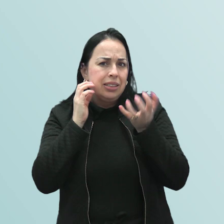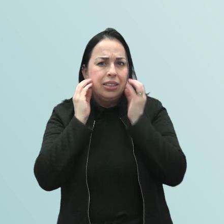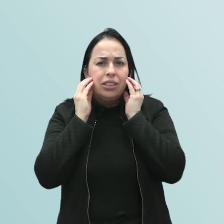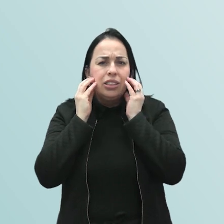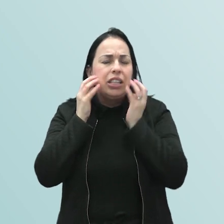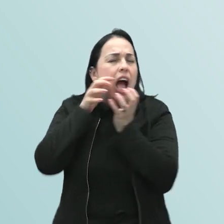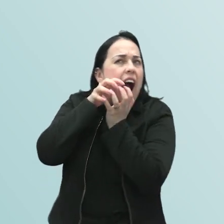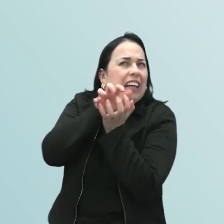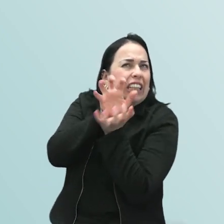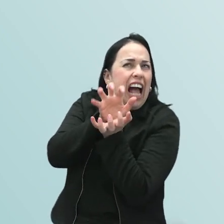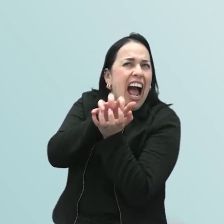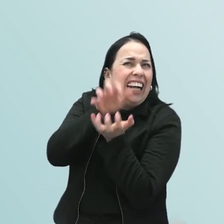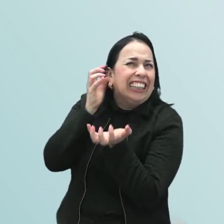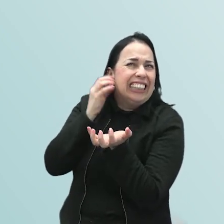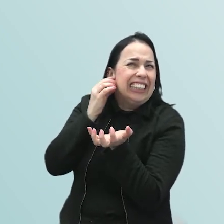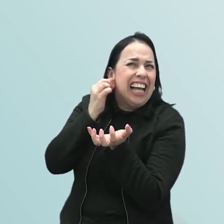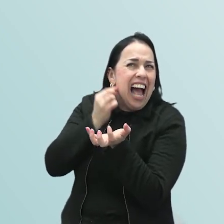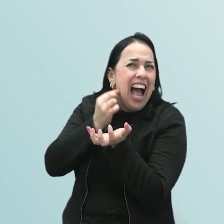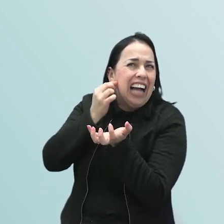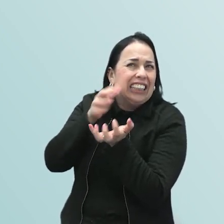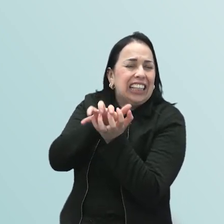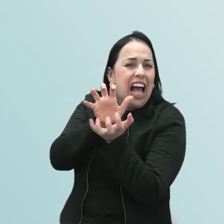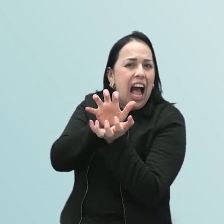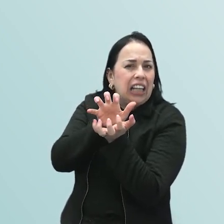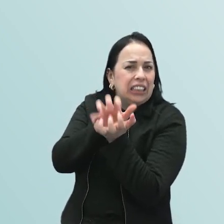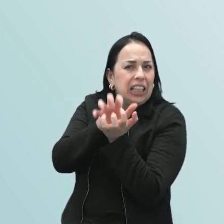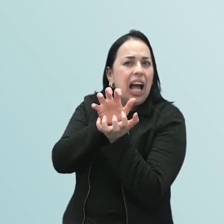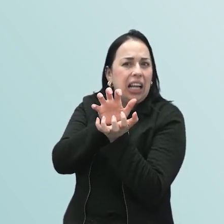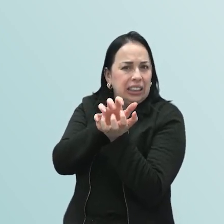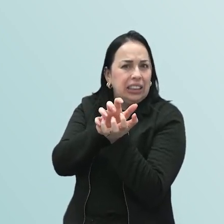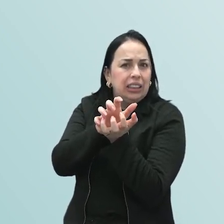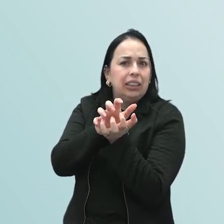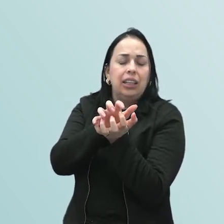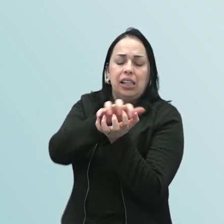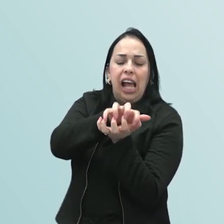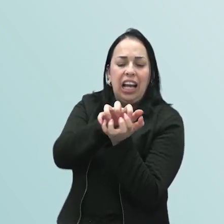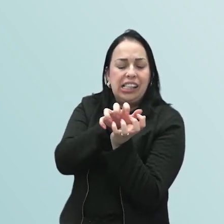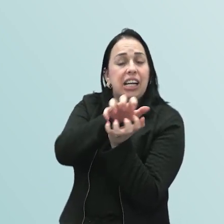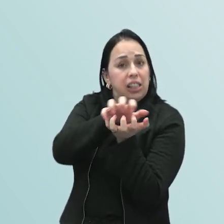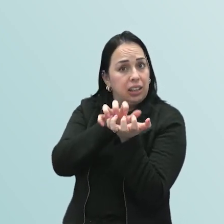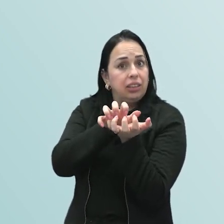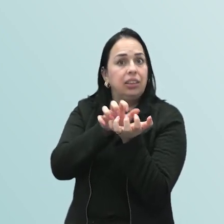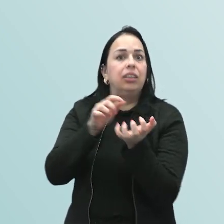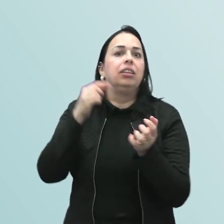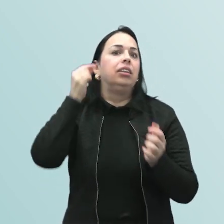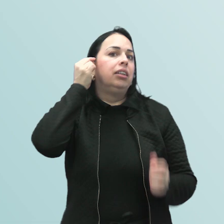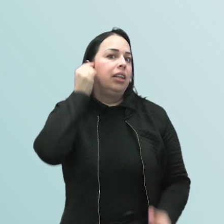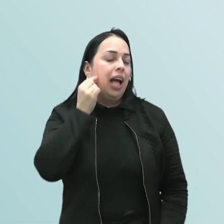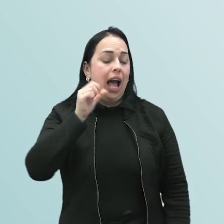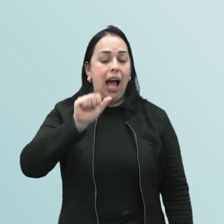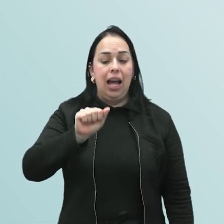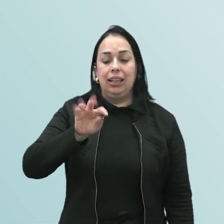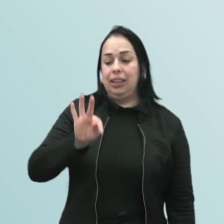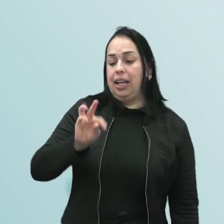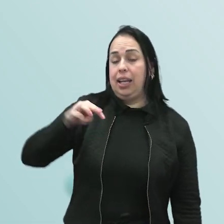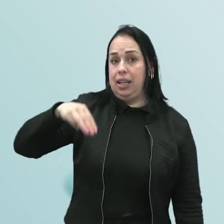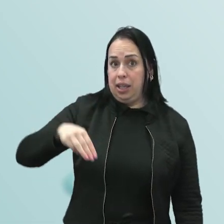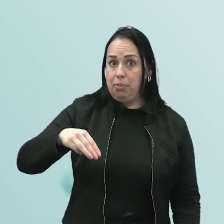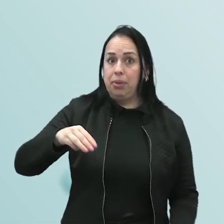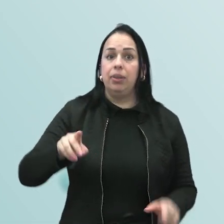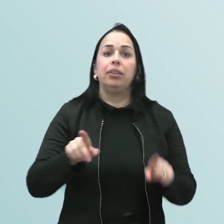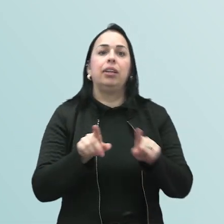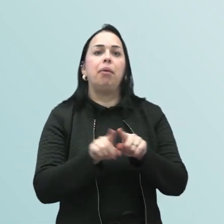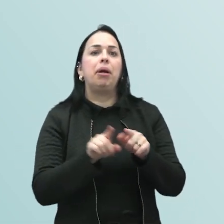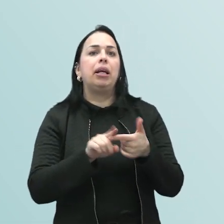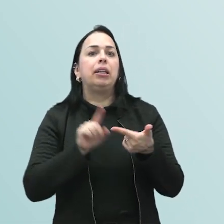abrir e fechar a boca, você tem algumas alterações articulares. Nós temos a ATM e, no caso,